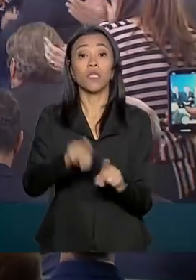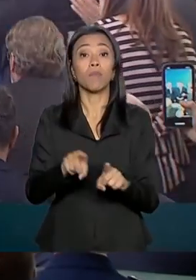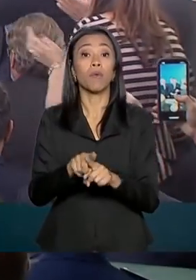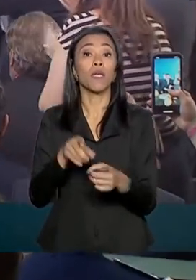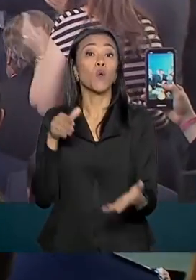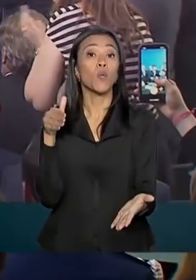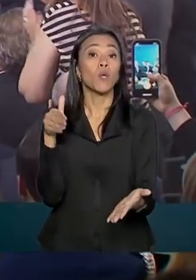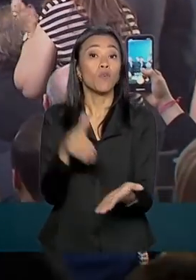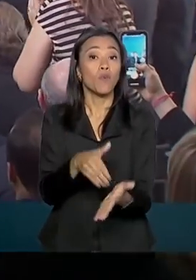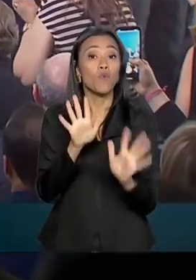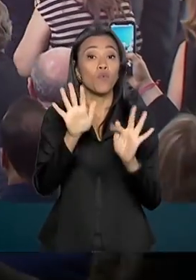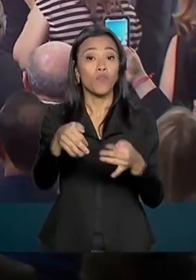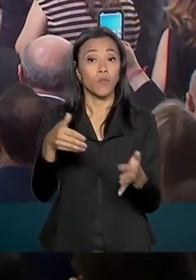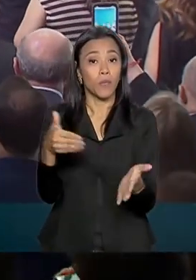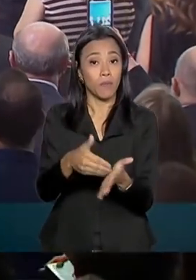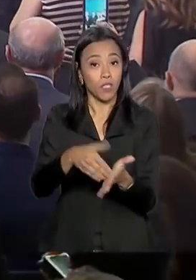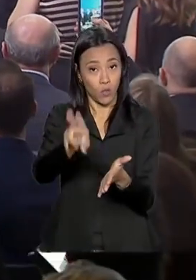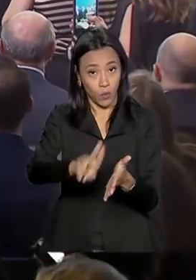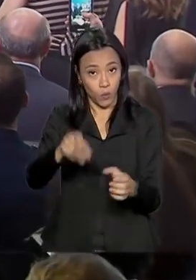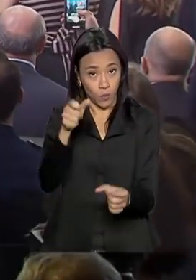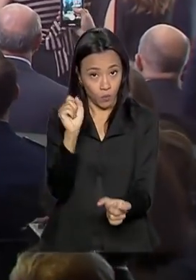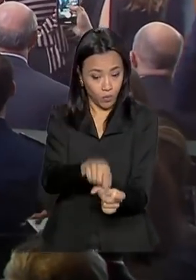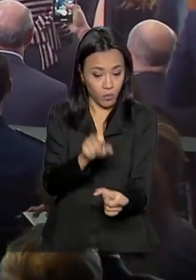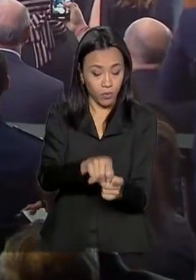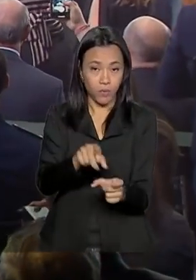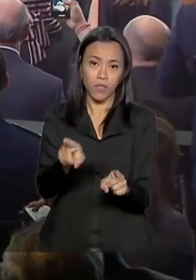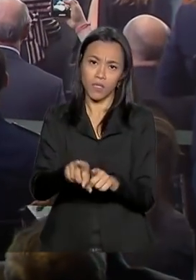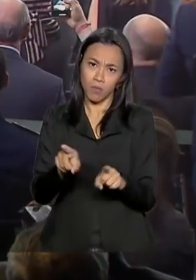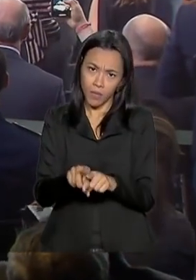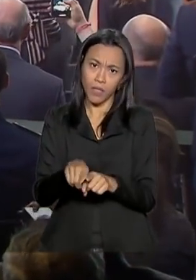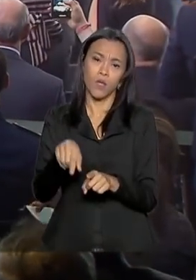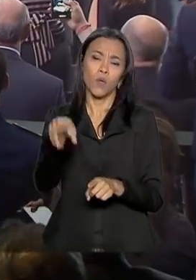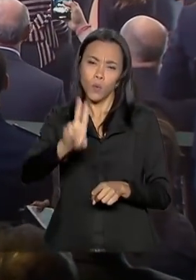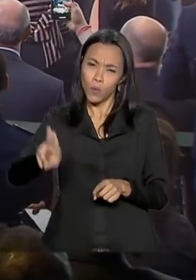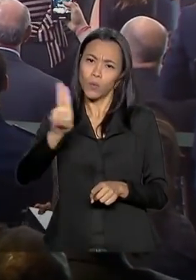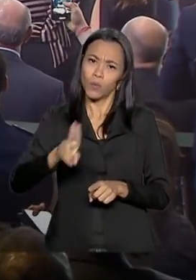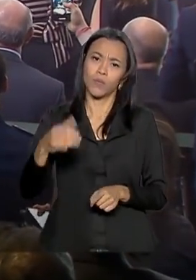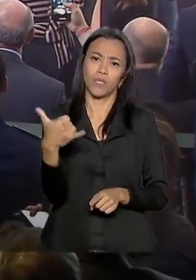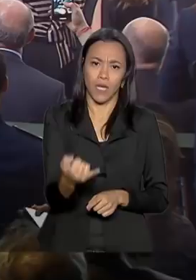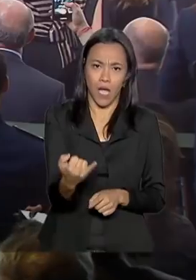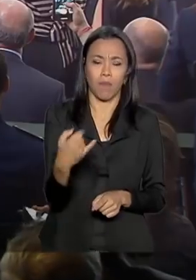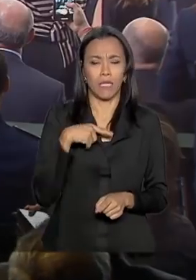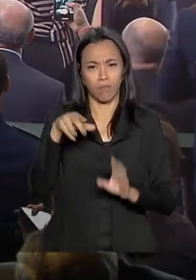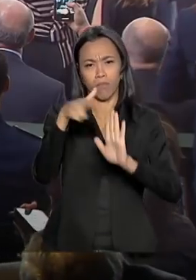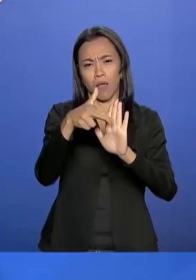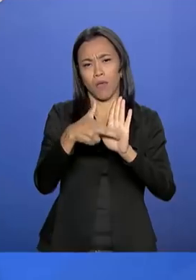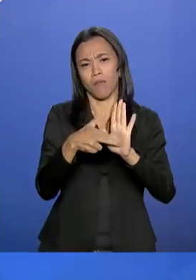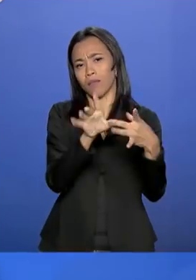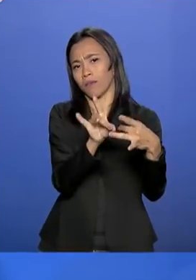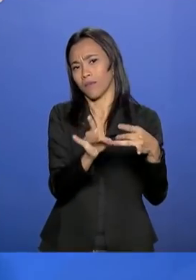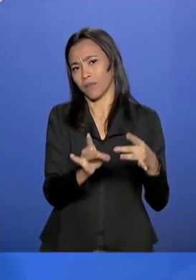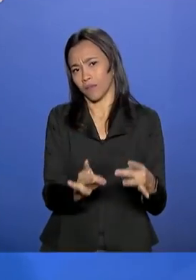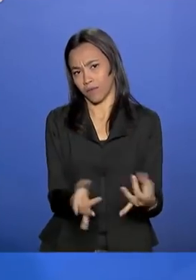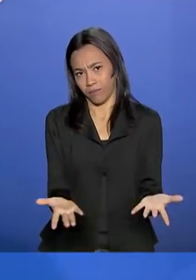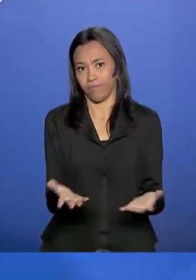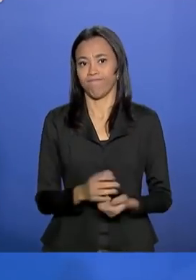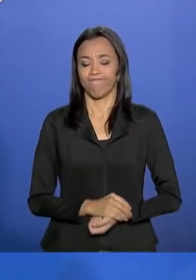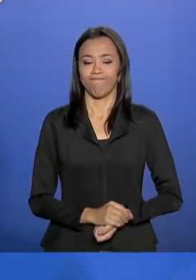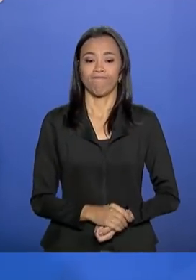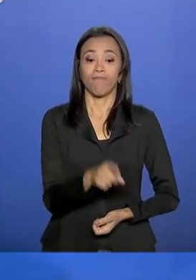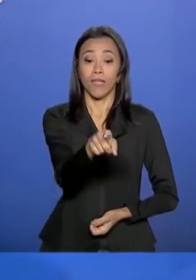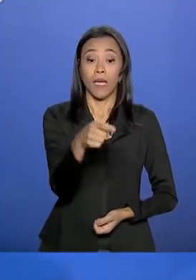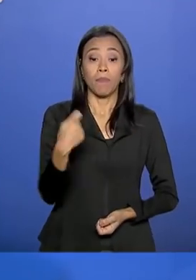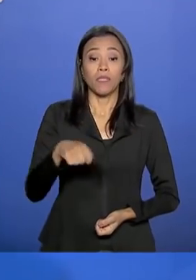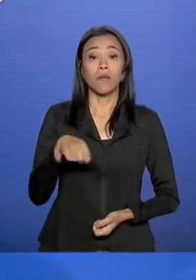munição ea flexibilização do transporte de arma municiada como explicou o presidente jair bonsonaro no último direito a 50